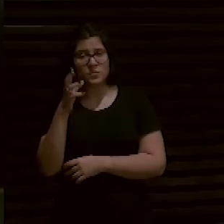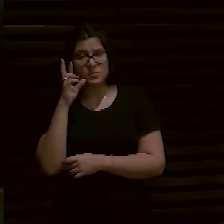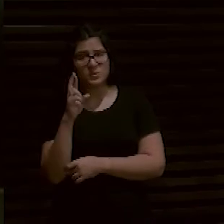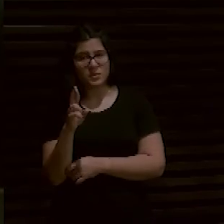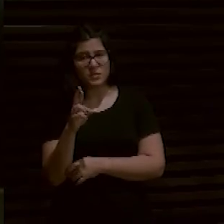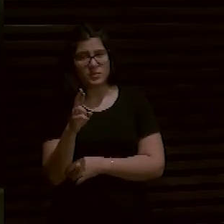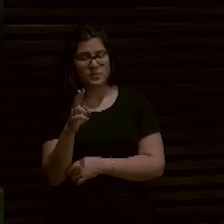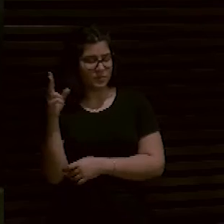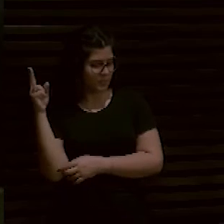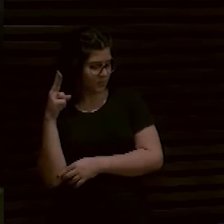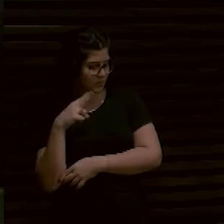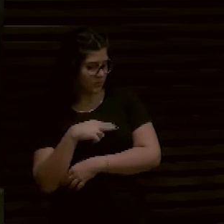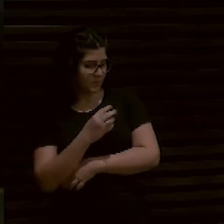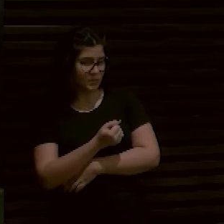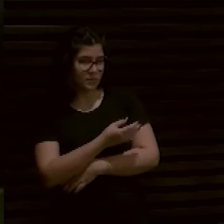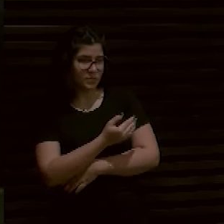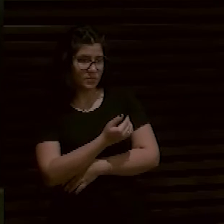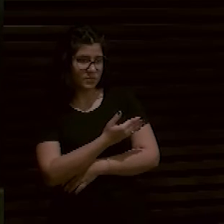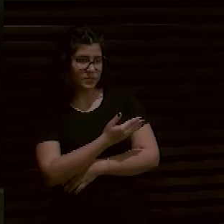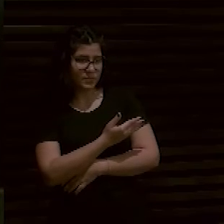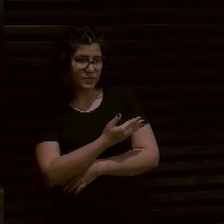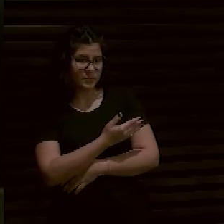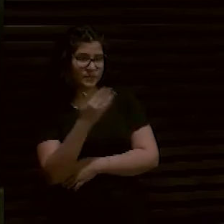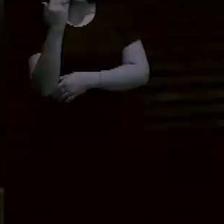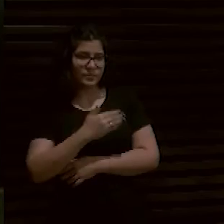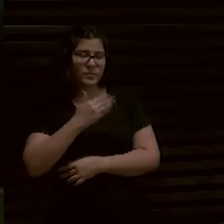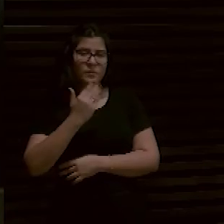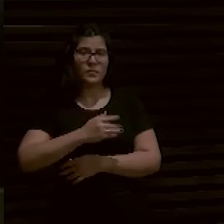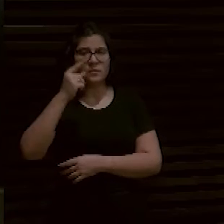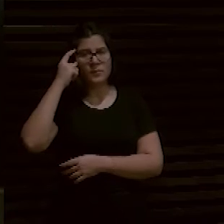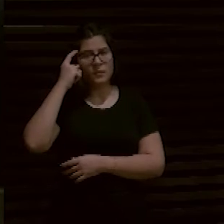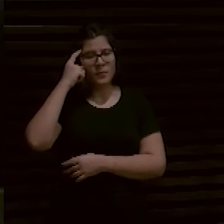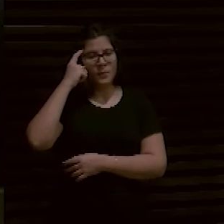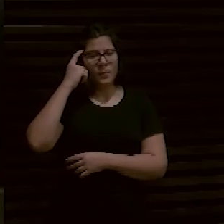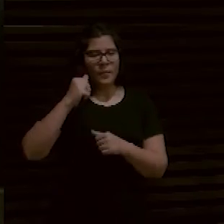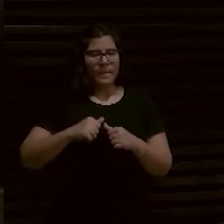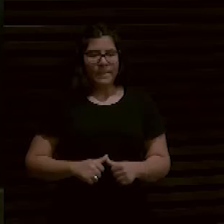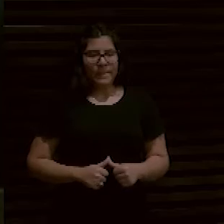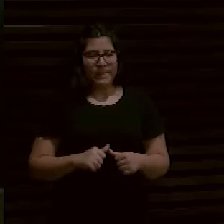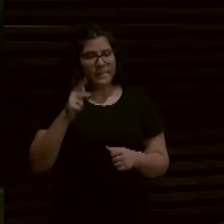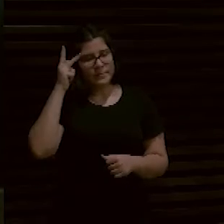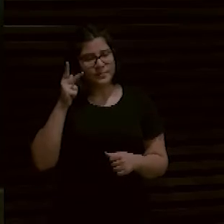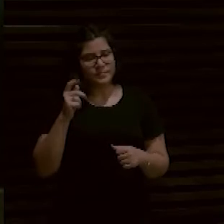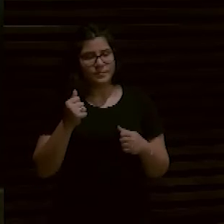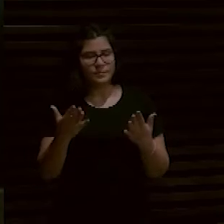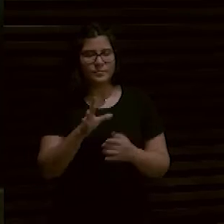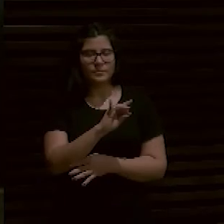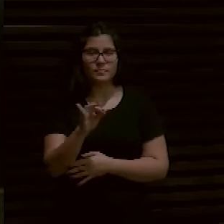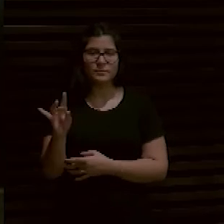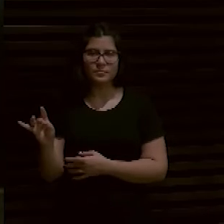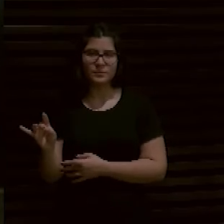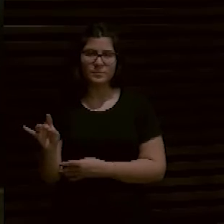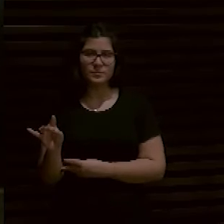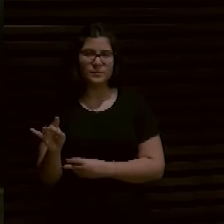Senhor, esquadrinho o coração. Eu provo os pensamentos, e isto para dar a cada um o seu